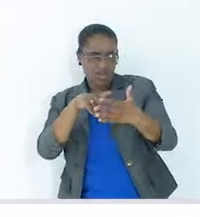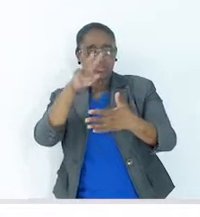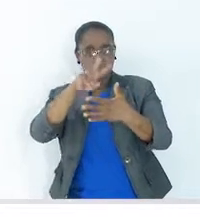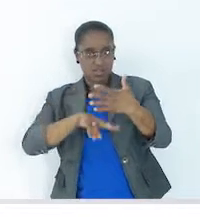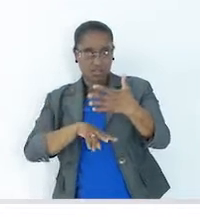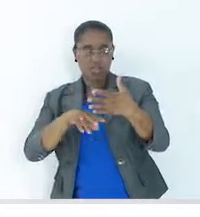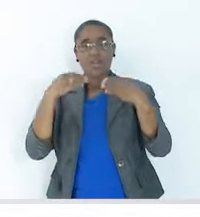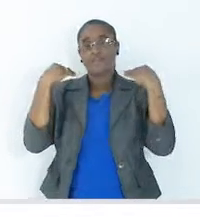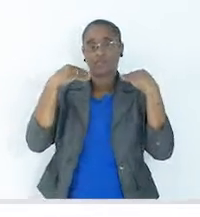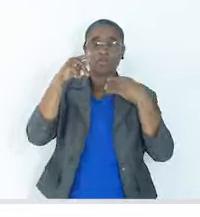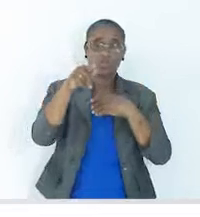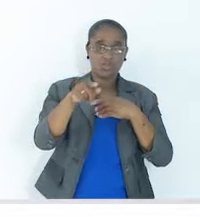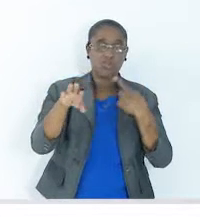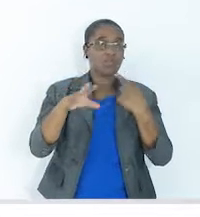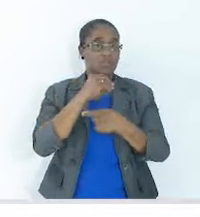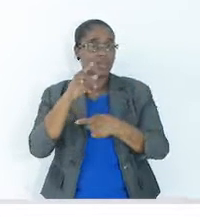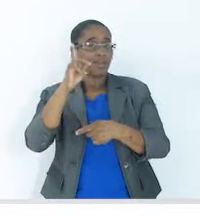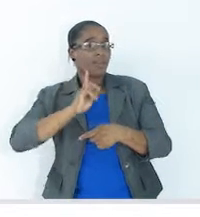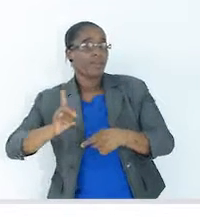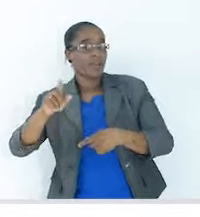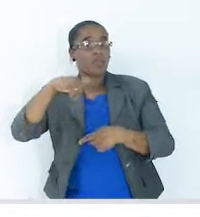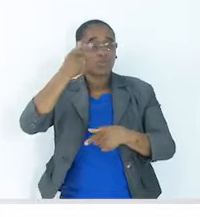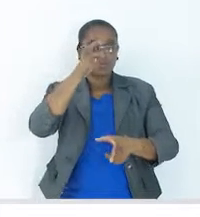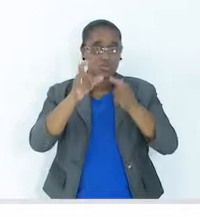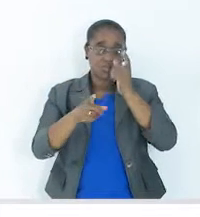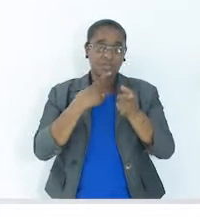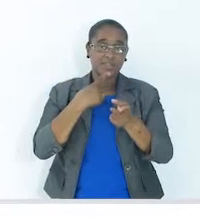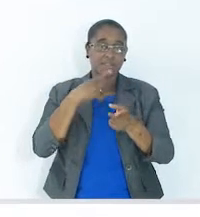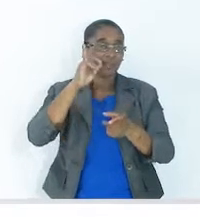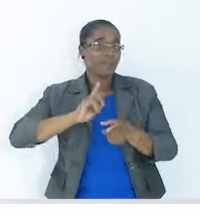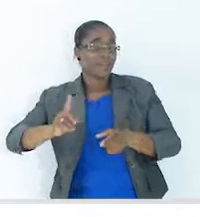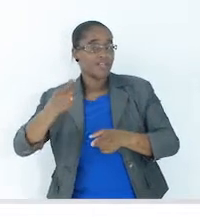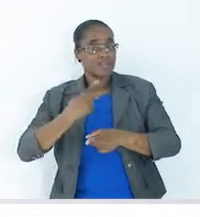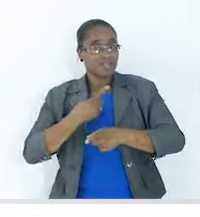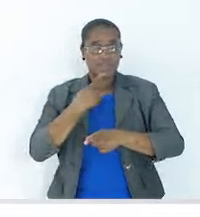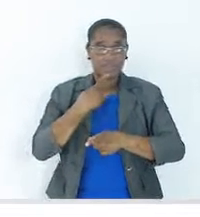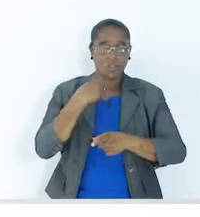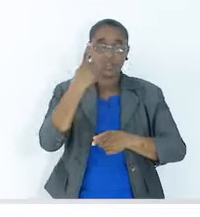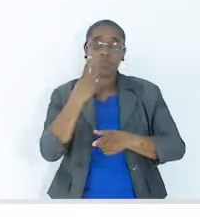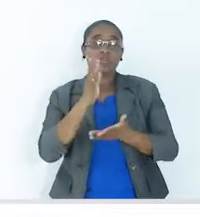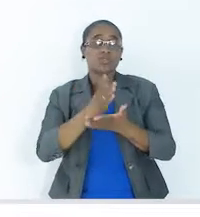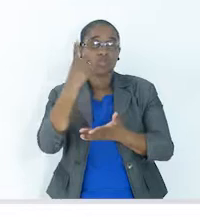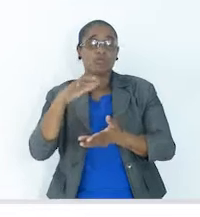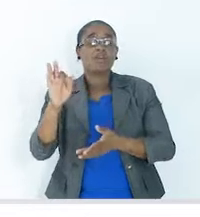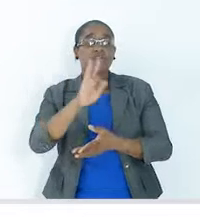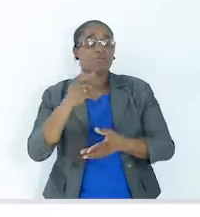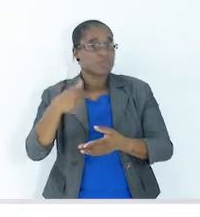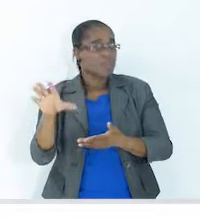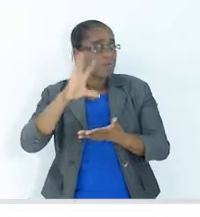que tu vais entender é aquela que a outra pessoa entendeu, aquela que vai ser entendida de uma forma só, ok? Não há